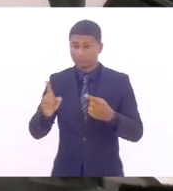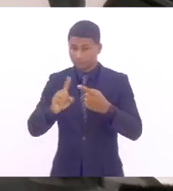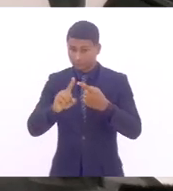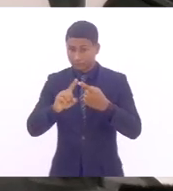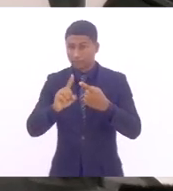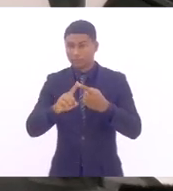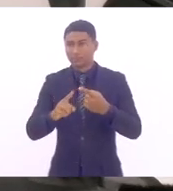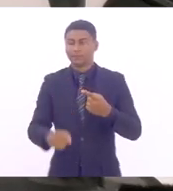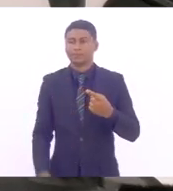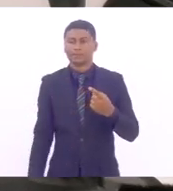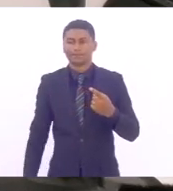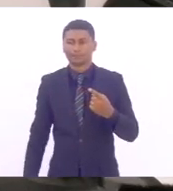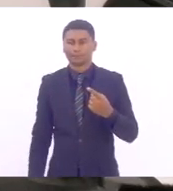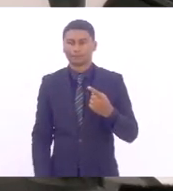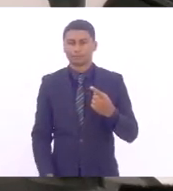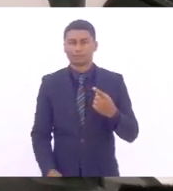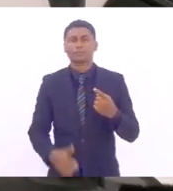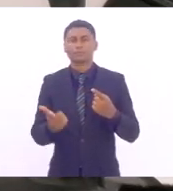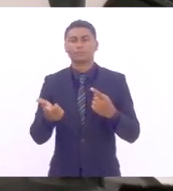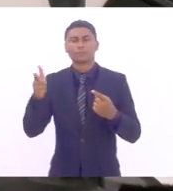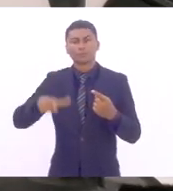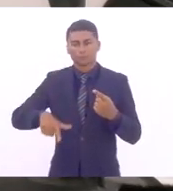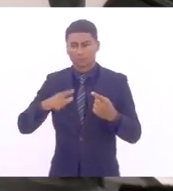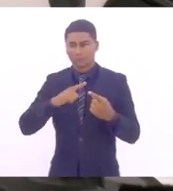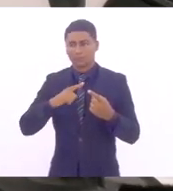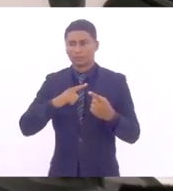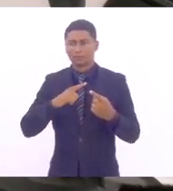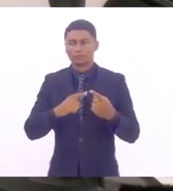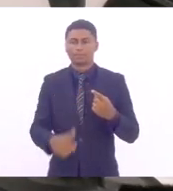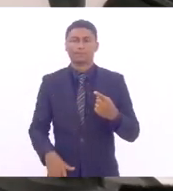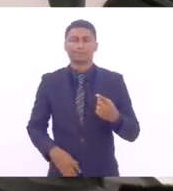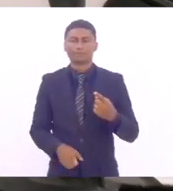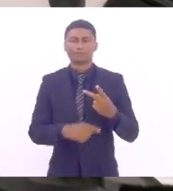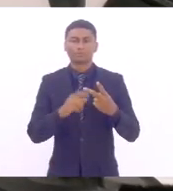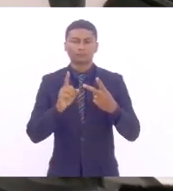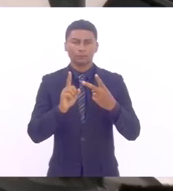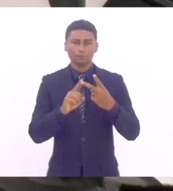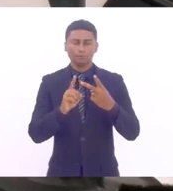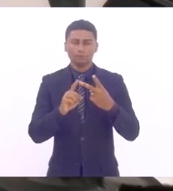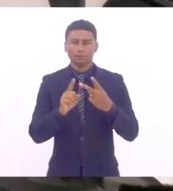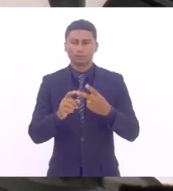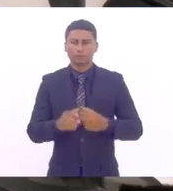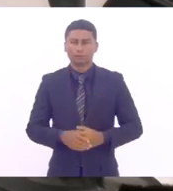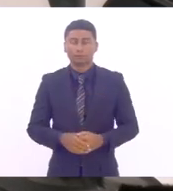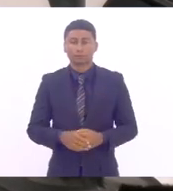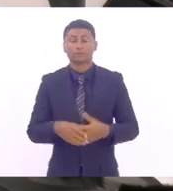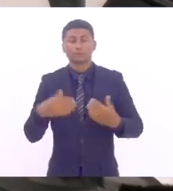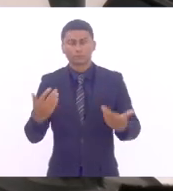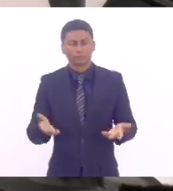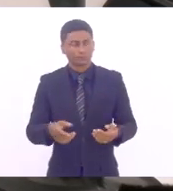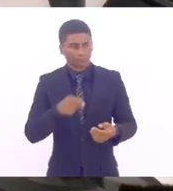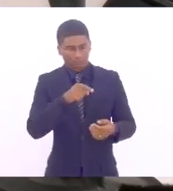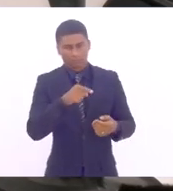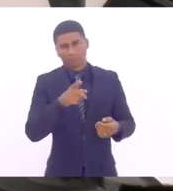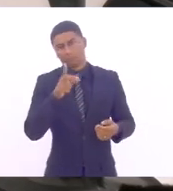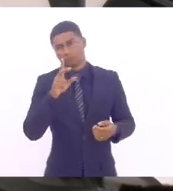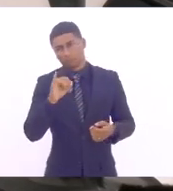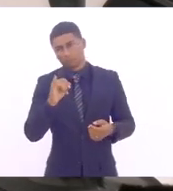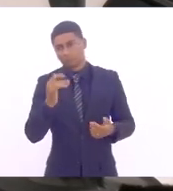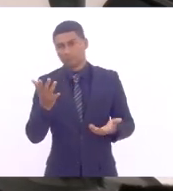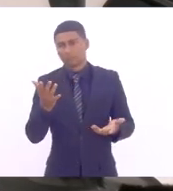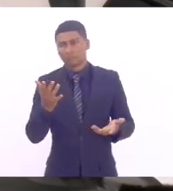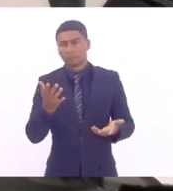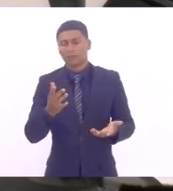Quando a gente cria um cadastro, quando a gente cria, não, quando a